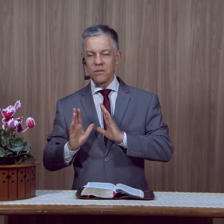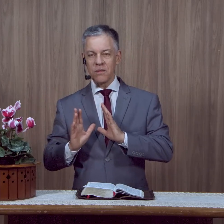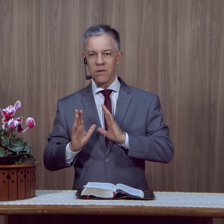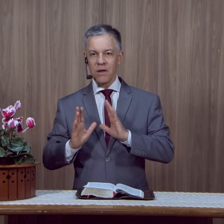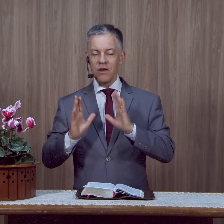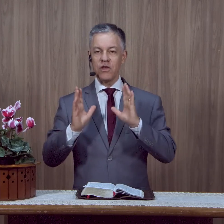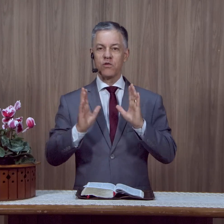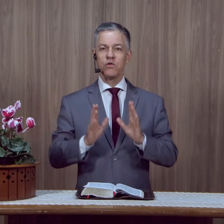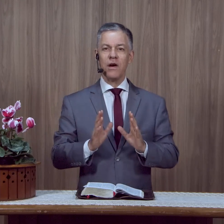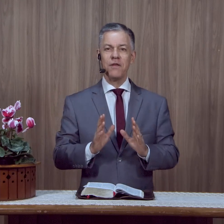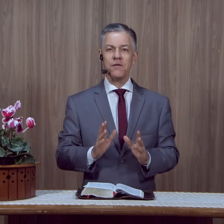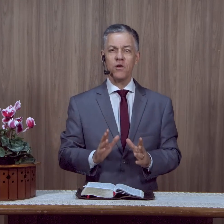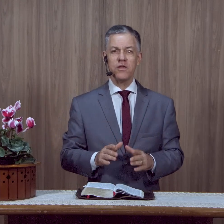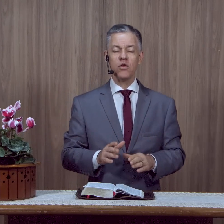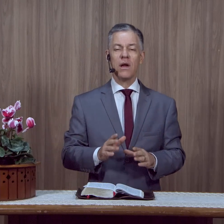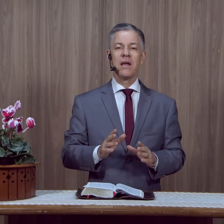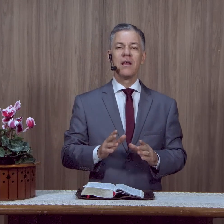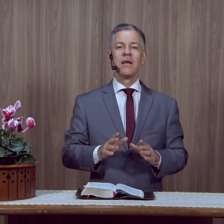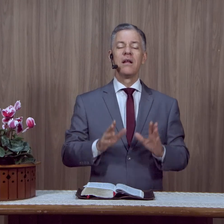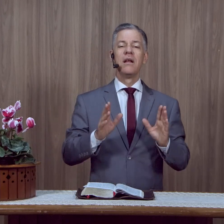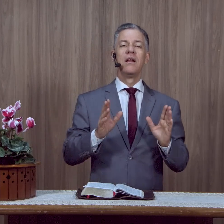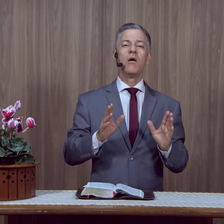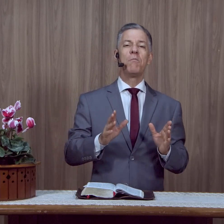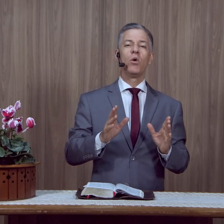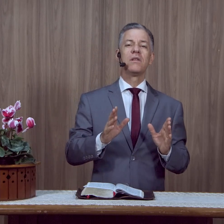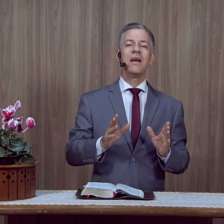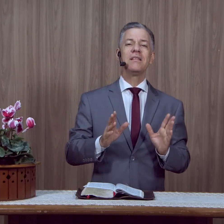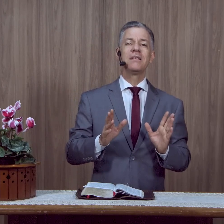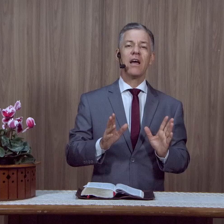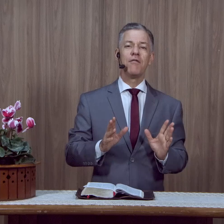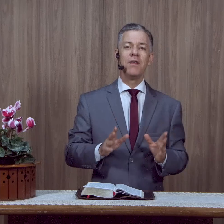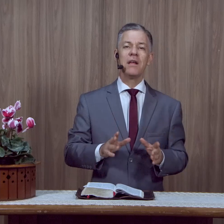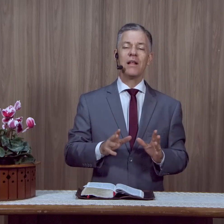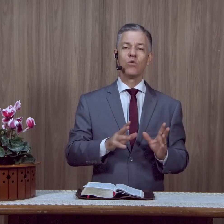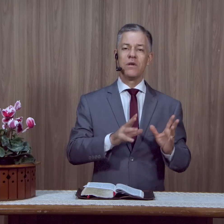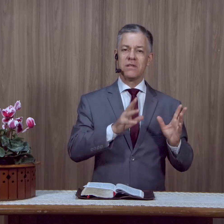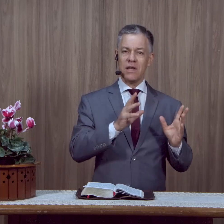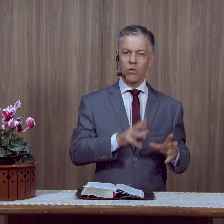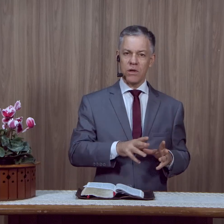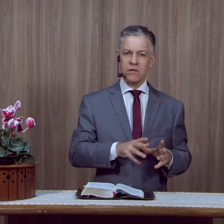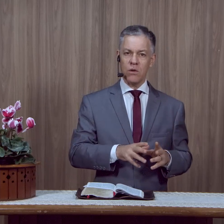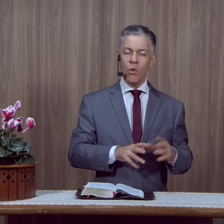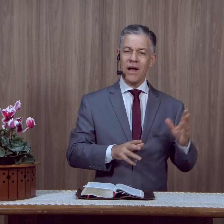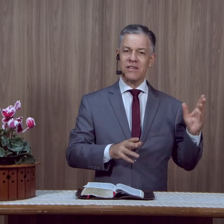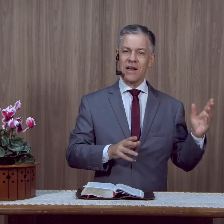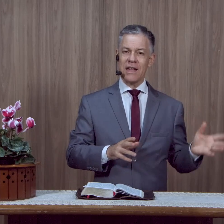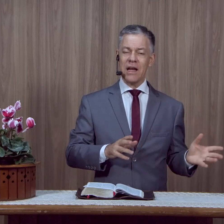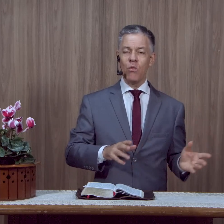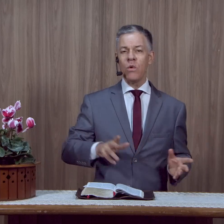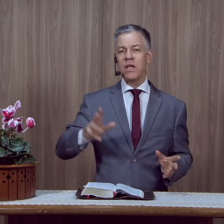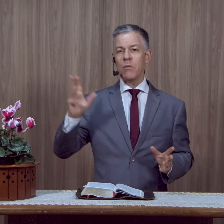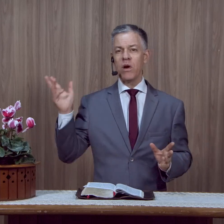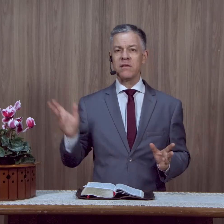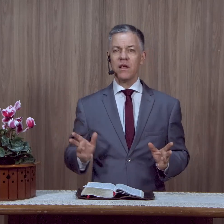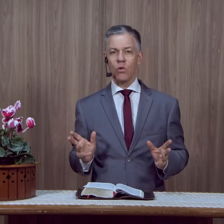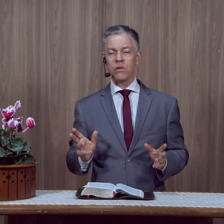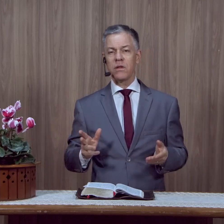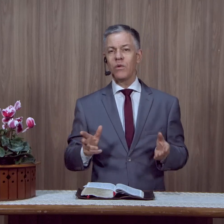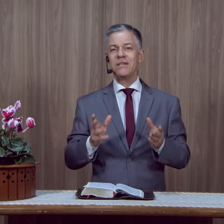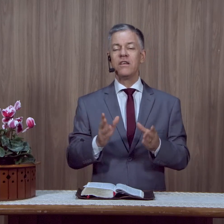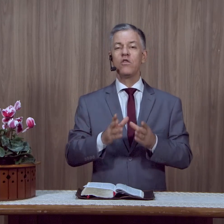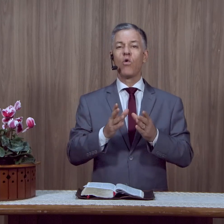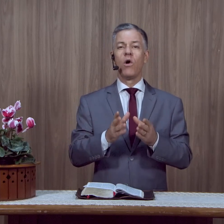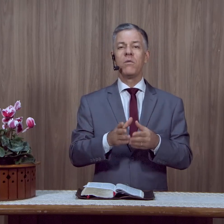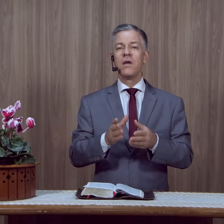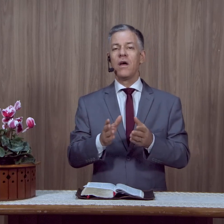outro. E Jesus uma vez falou o seguinte: olha, não podeis servir a 2 senhores. Ou há de agradar um e aborrecer outro.